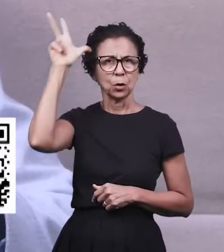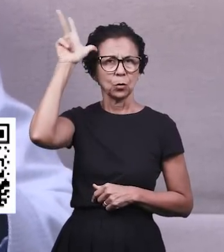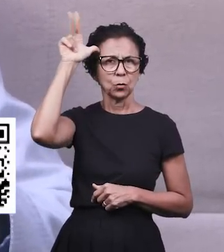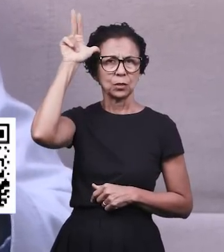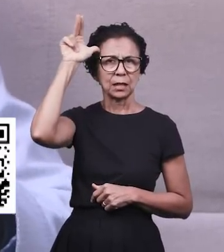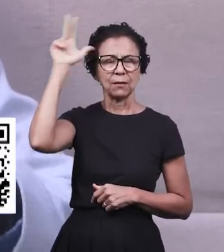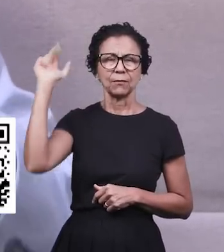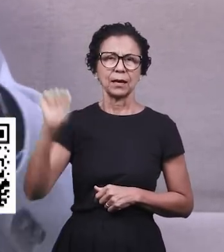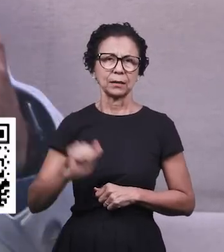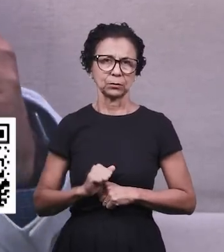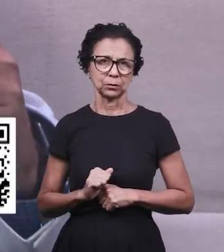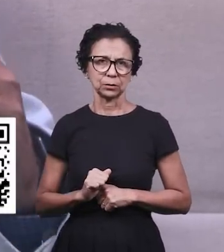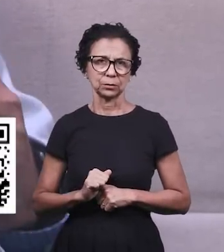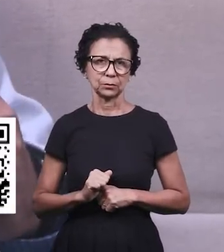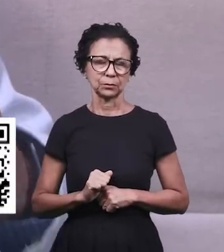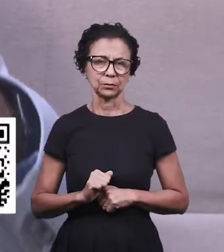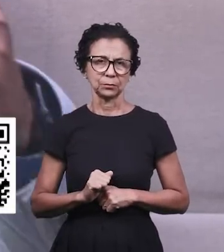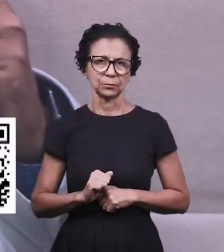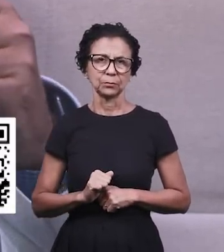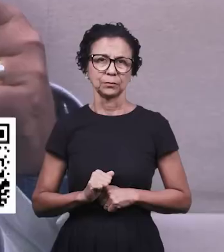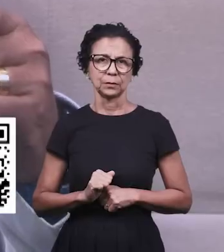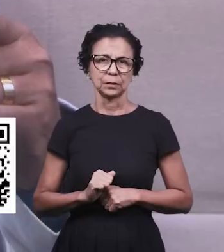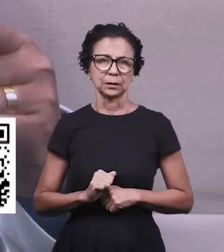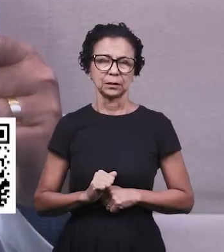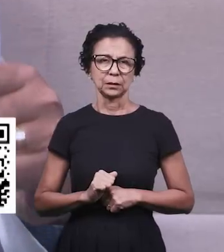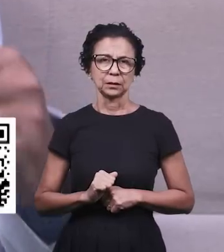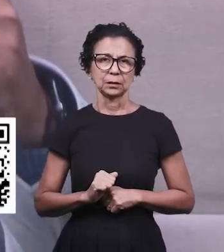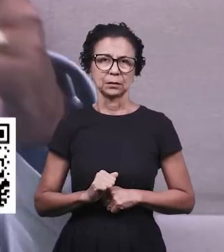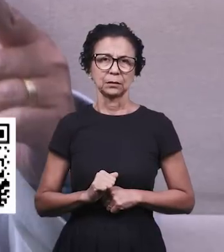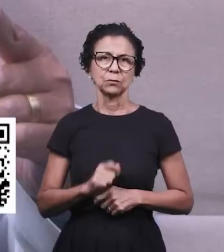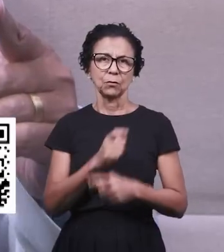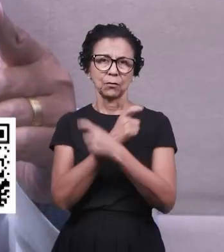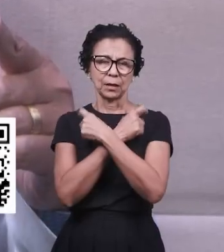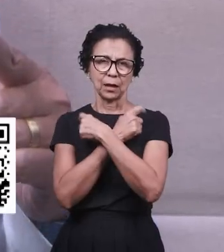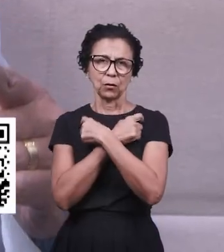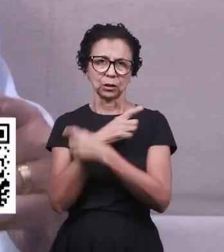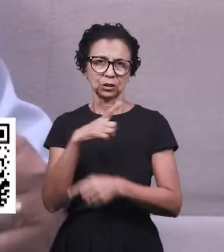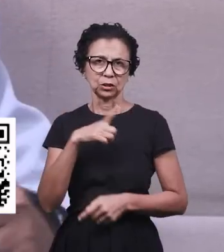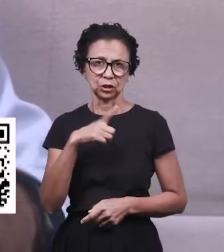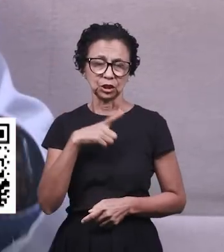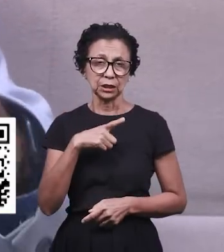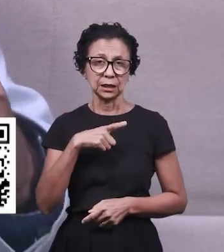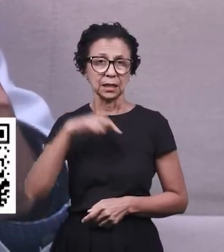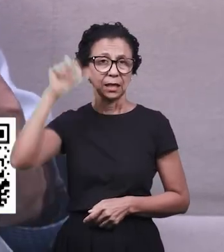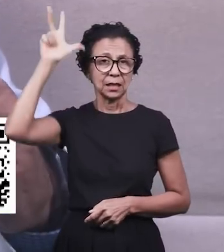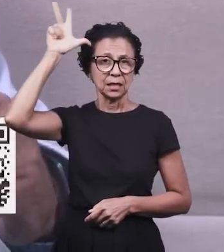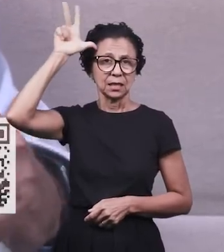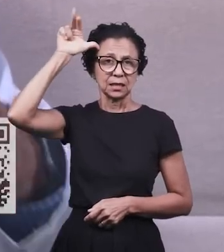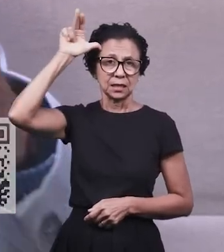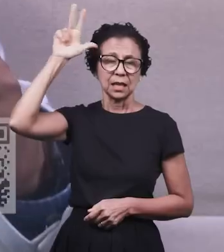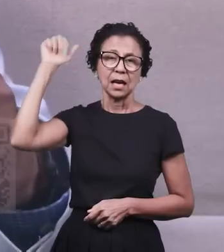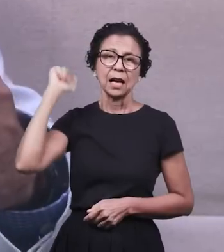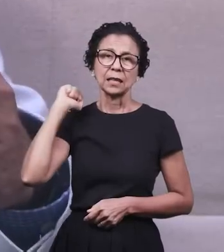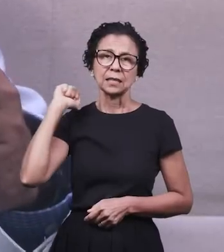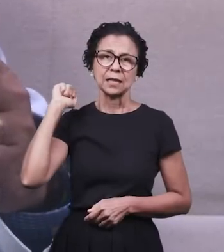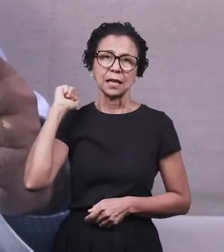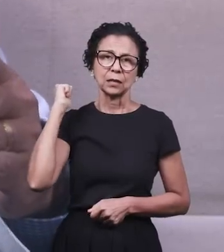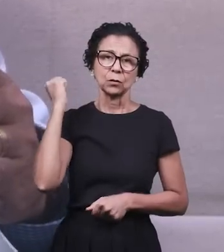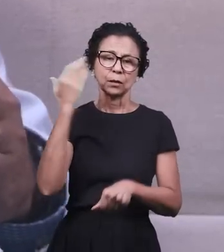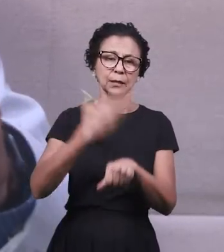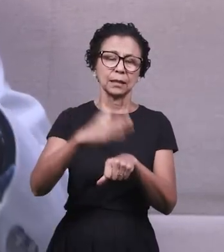eram treinadas, adestradas para as guerras, para as batalhas, para as